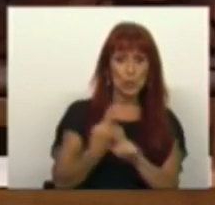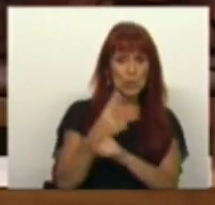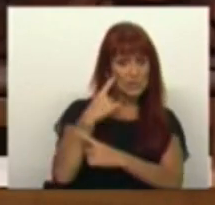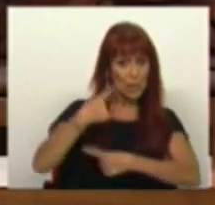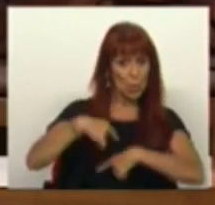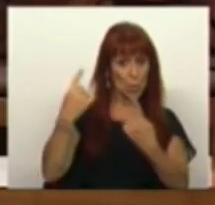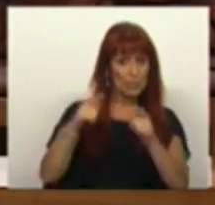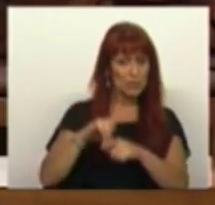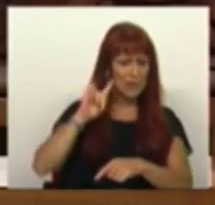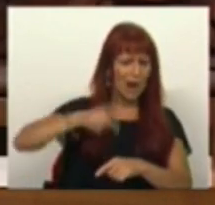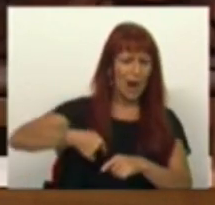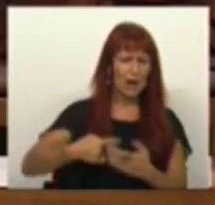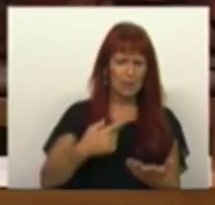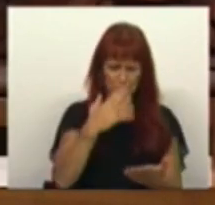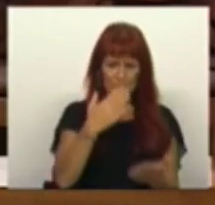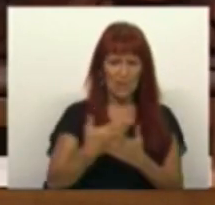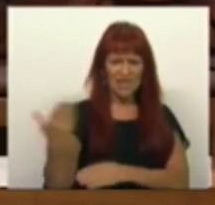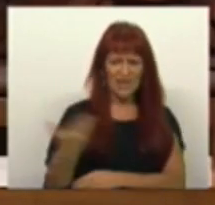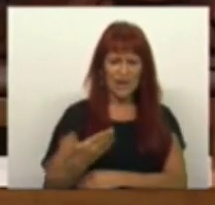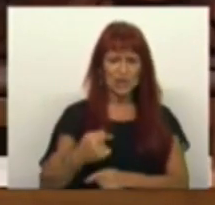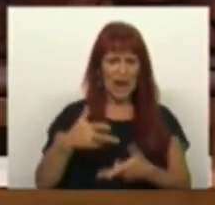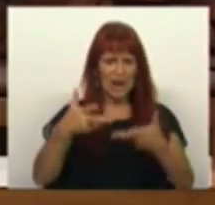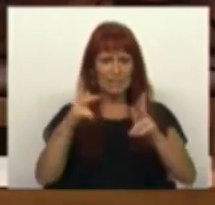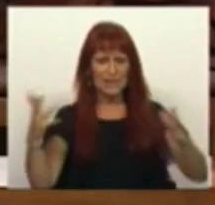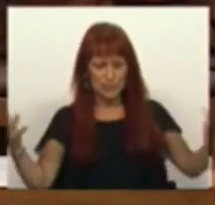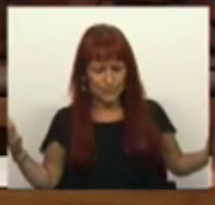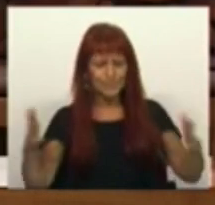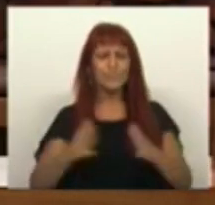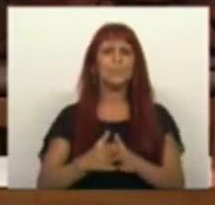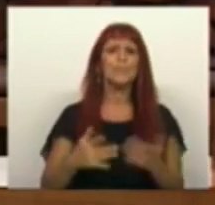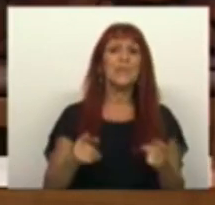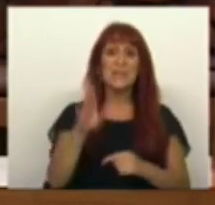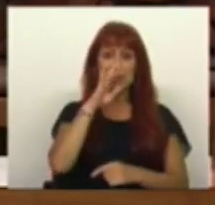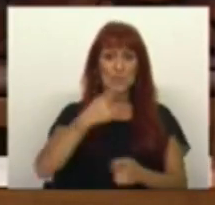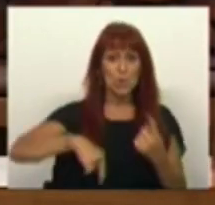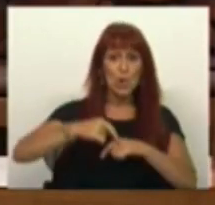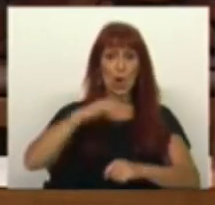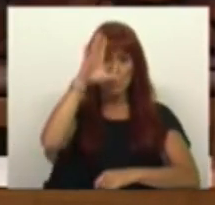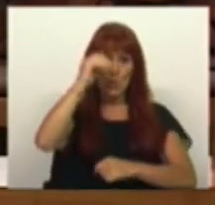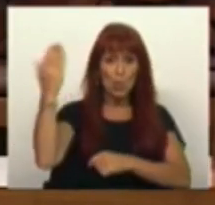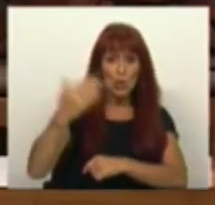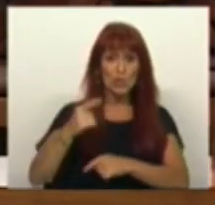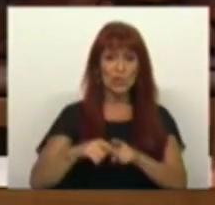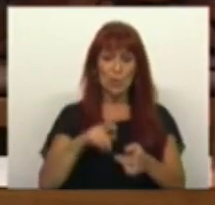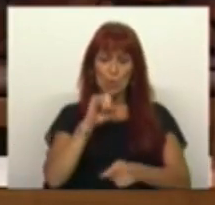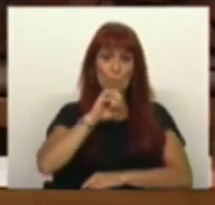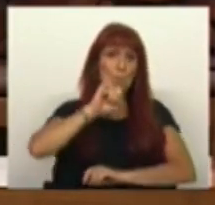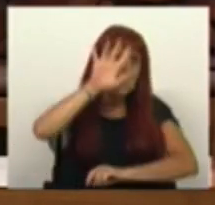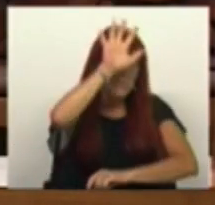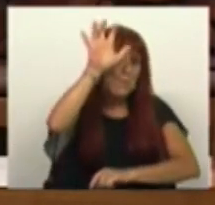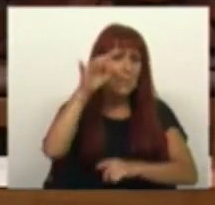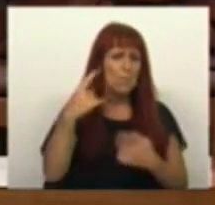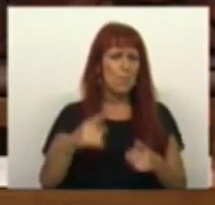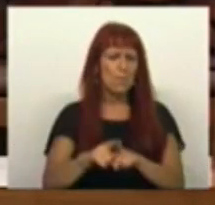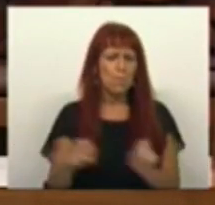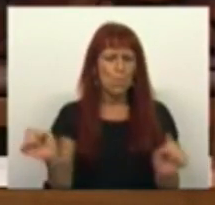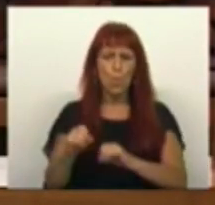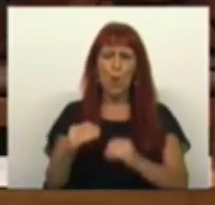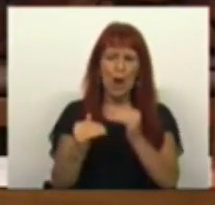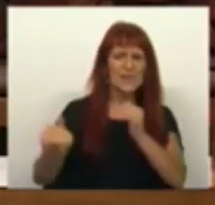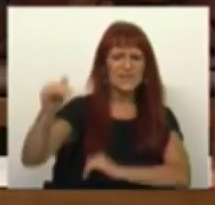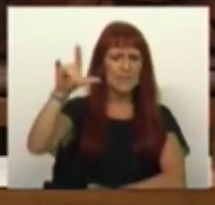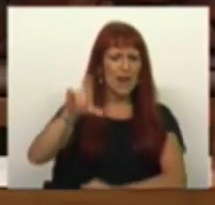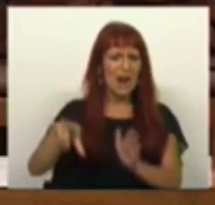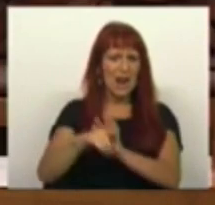pública, violando frontalmente direitos e liberdades. Se somos um Estado de Direito onde supostamente não há ninguém acima da